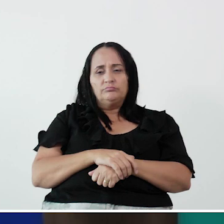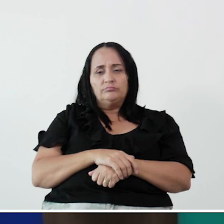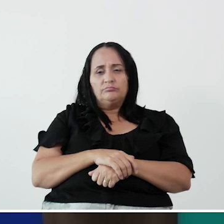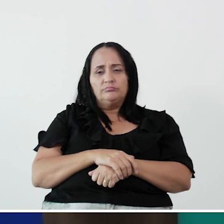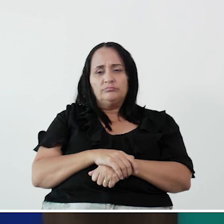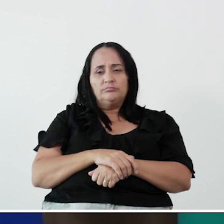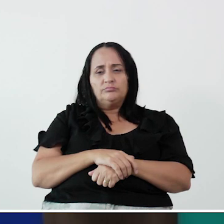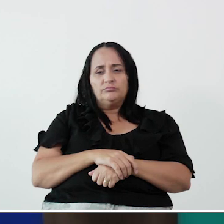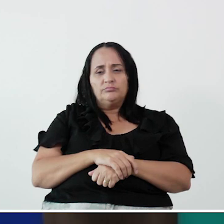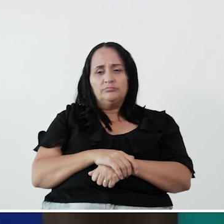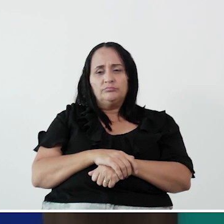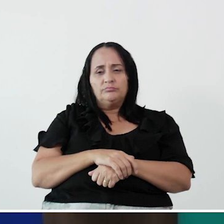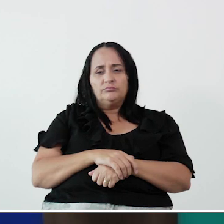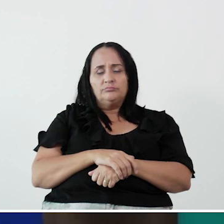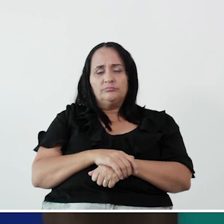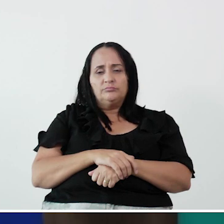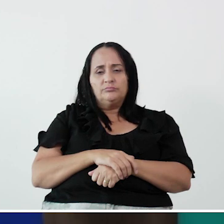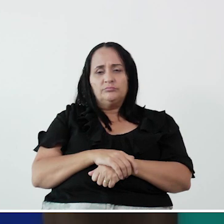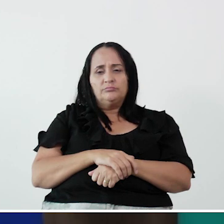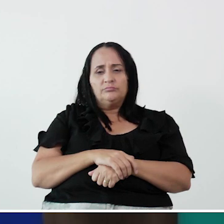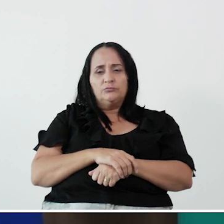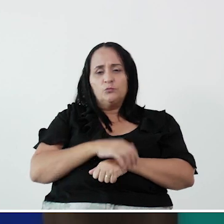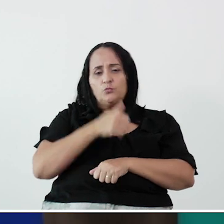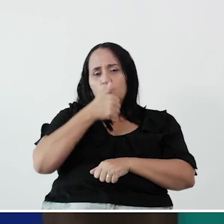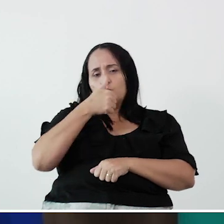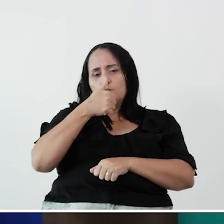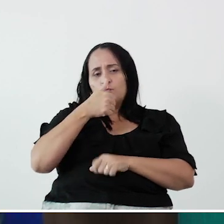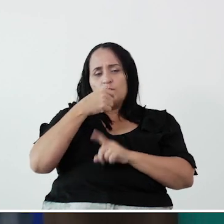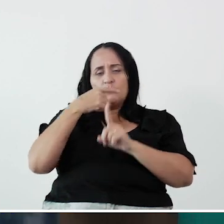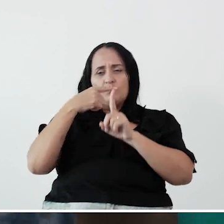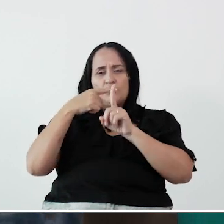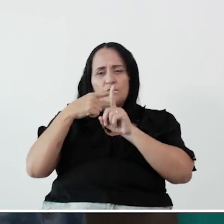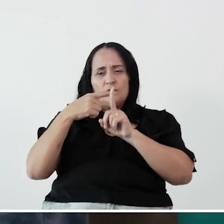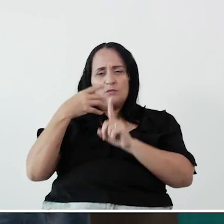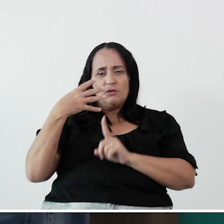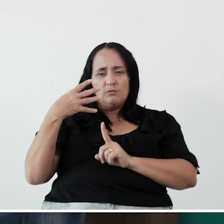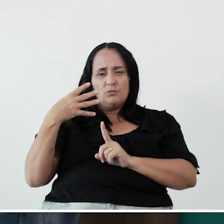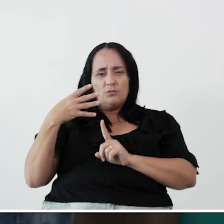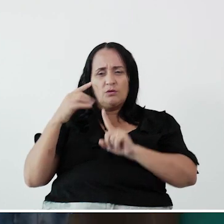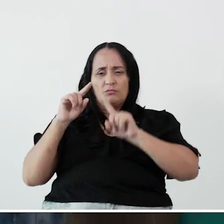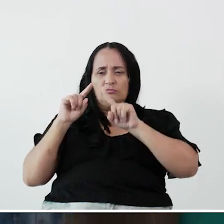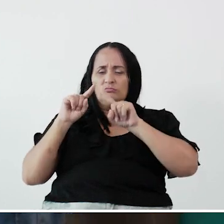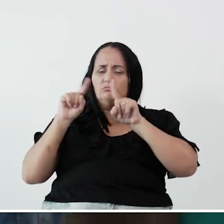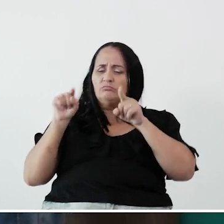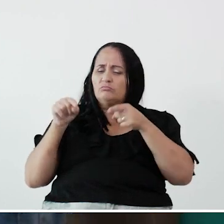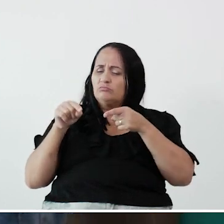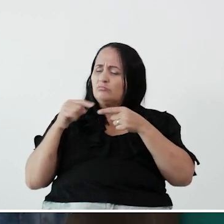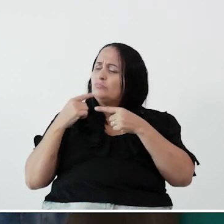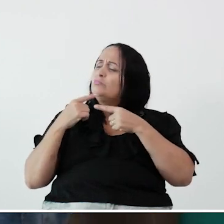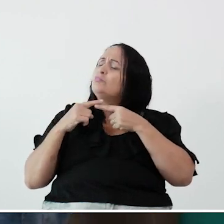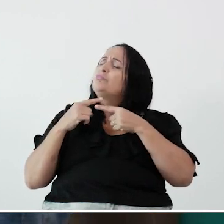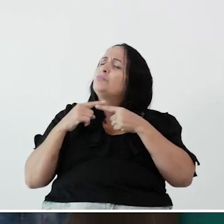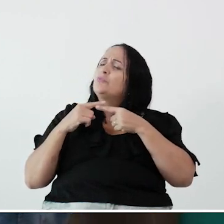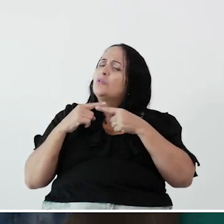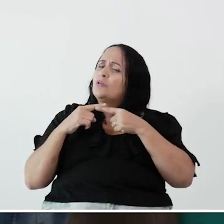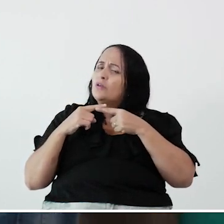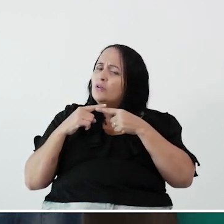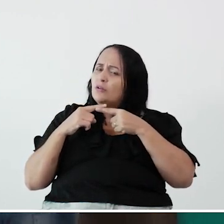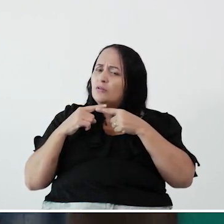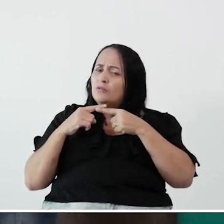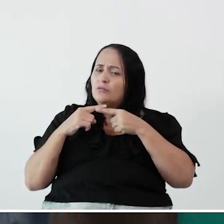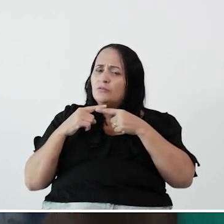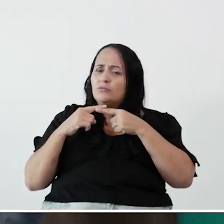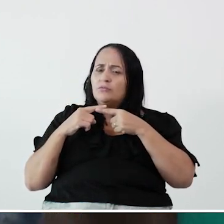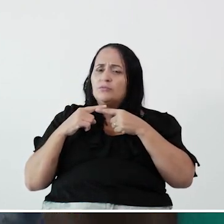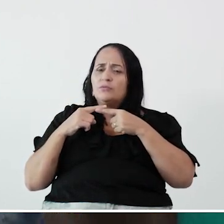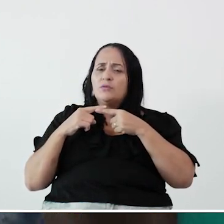ao número 4, por exemplo. Aí você vai perguntar, por que você colocou esse 4 aqui, professor?